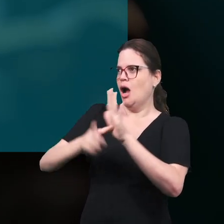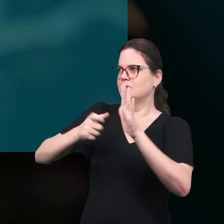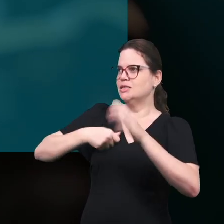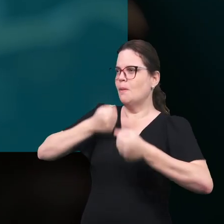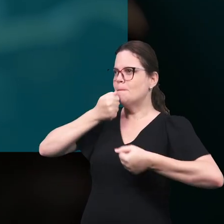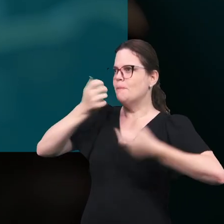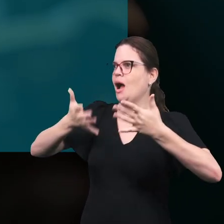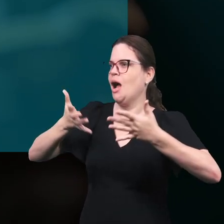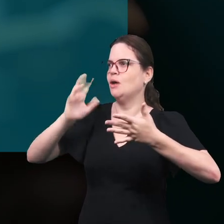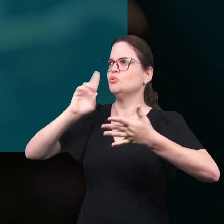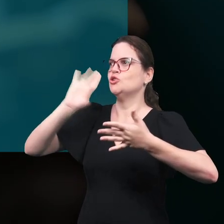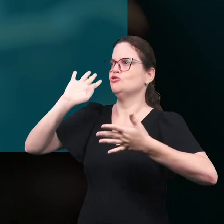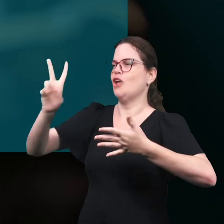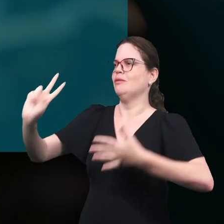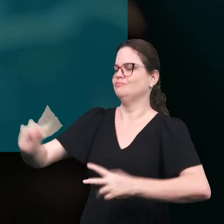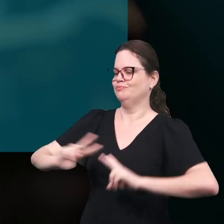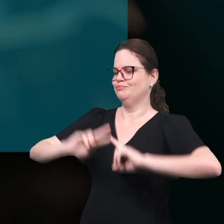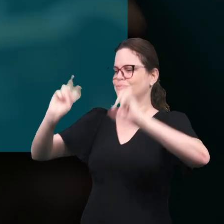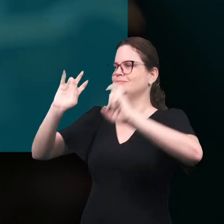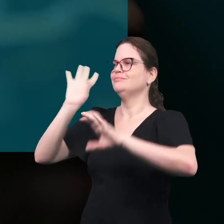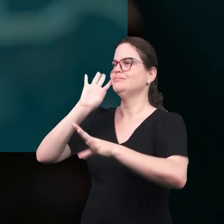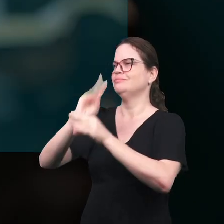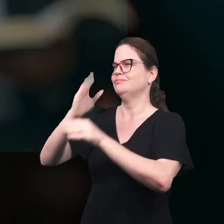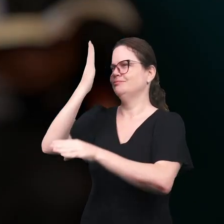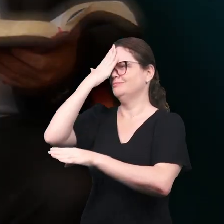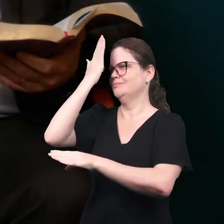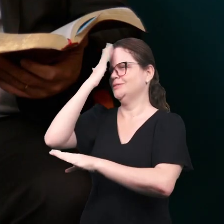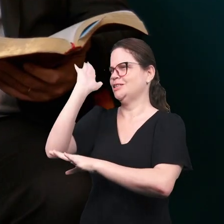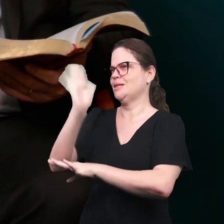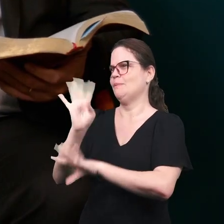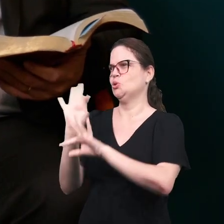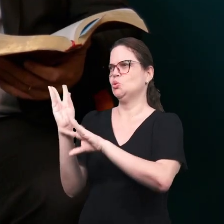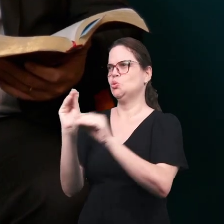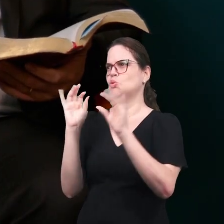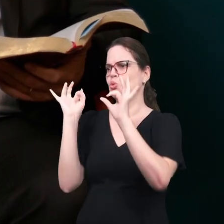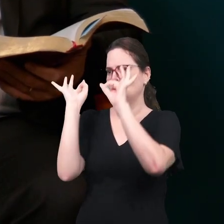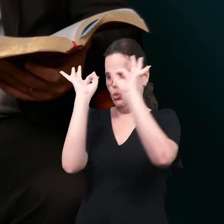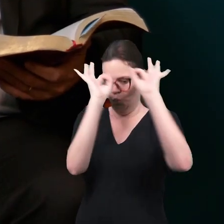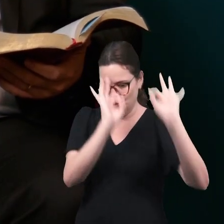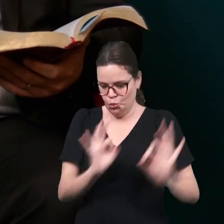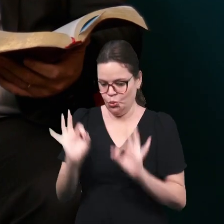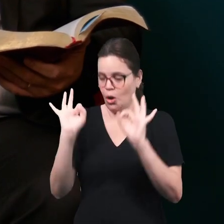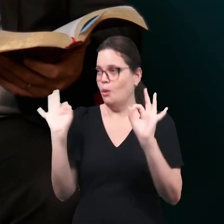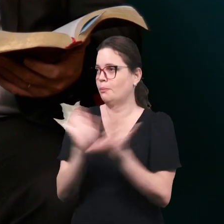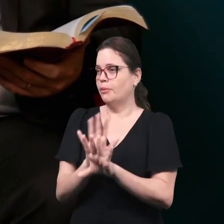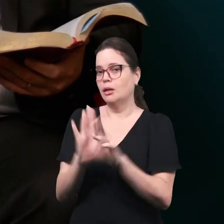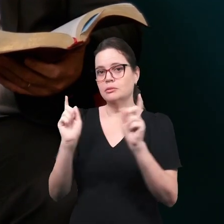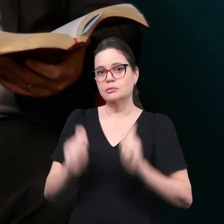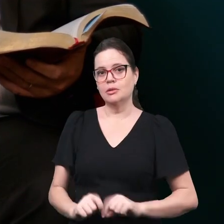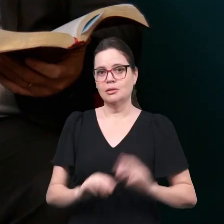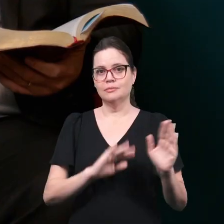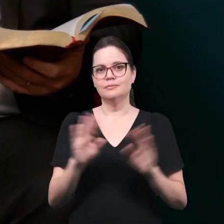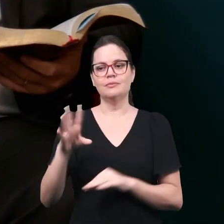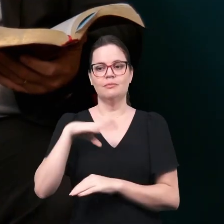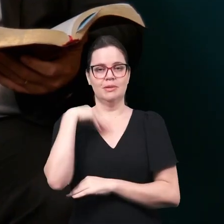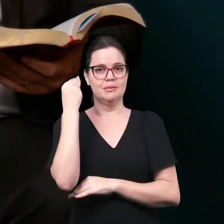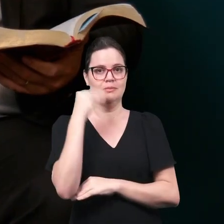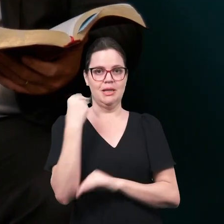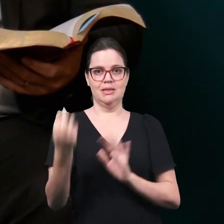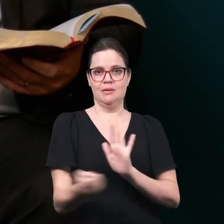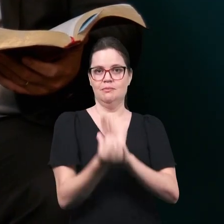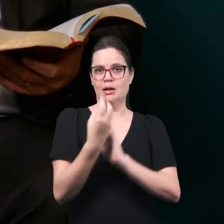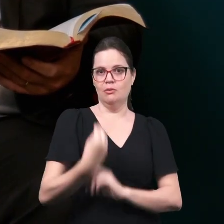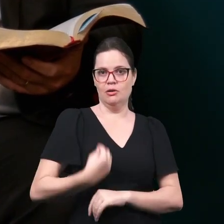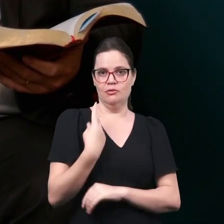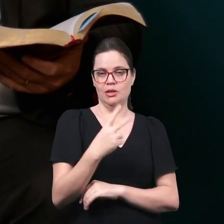Glória a Deus. Eis que, ó Senhor, tudo conheces. Uma experiência marcante na caminhada de Davi foi